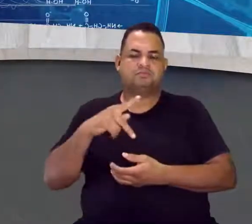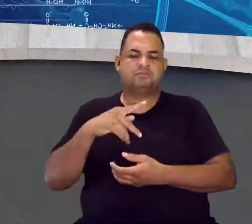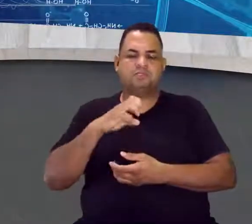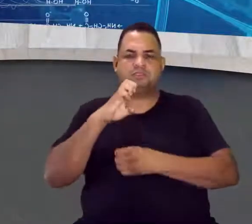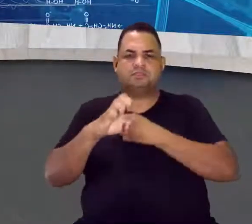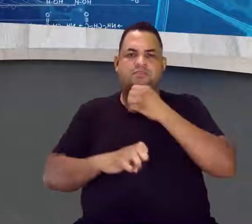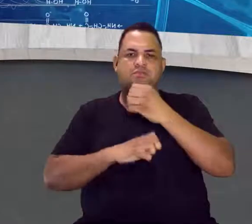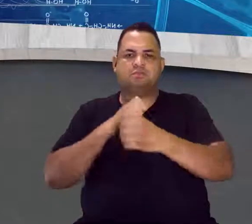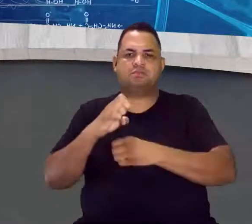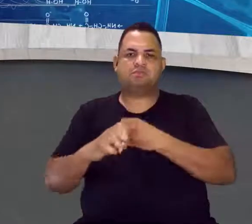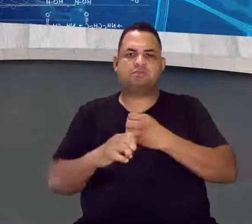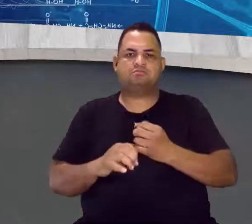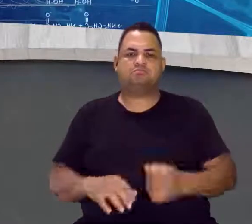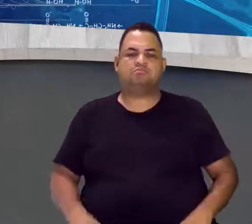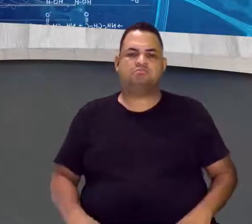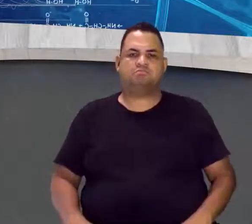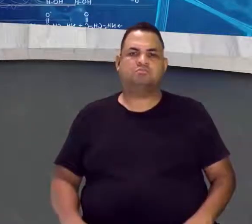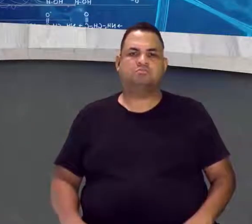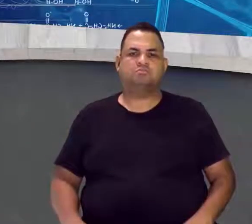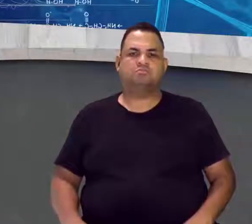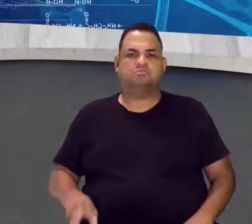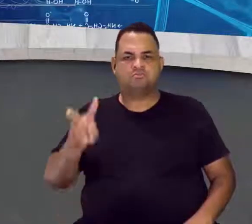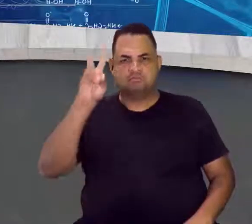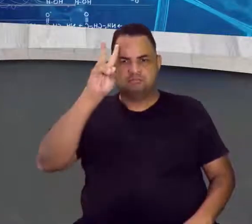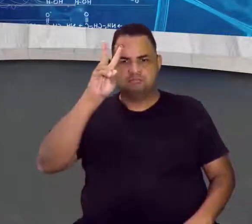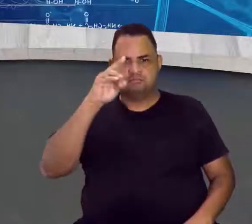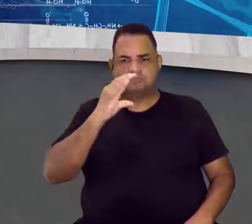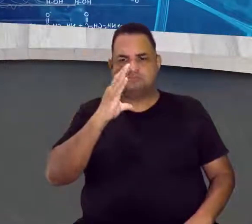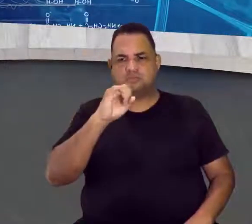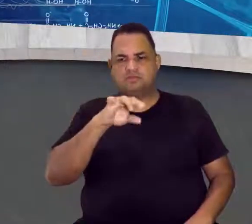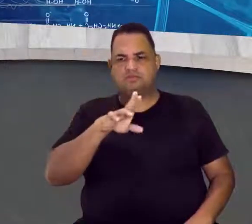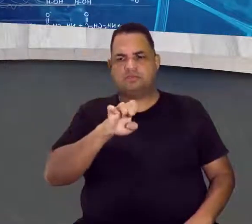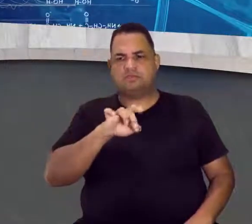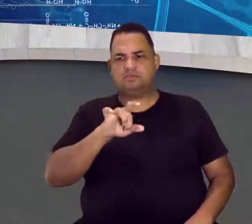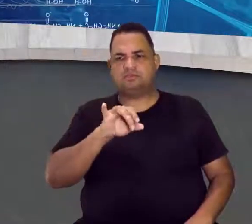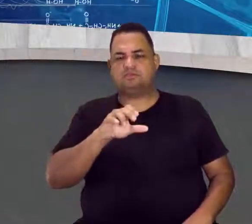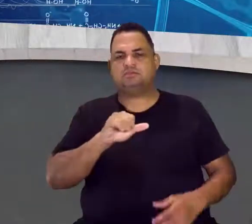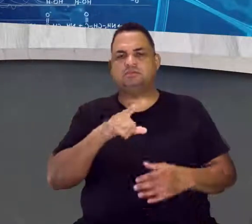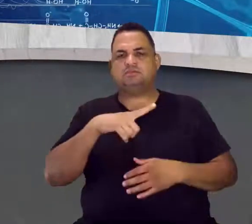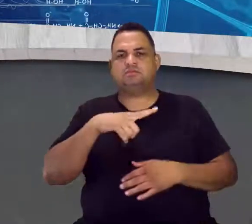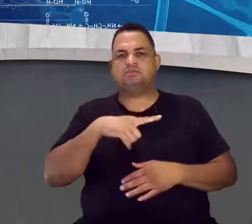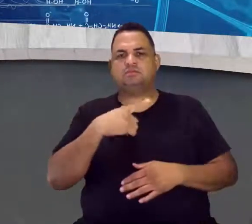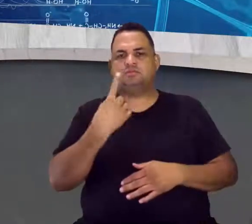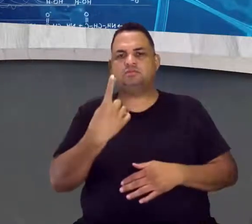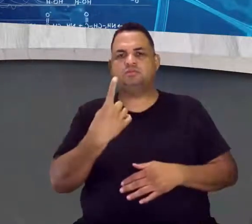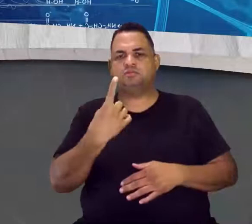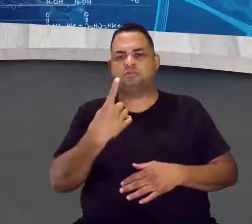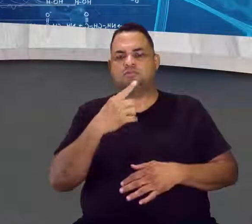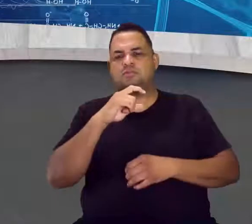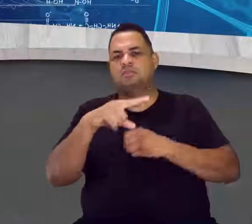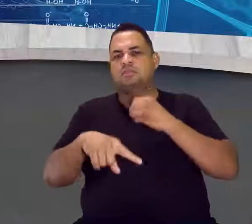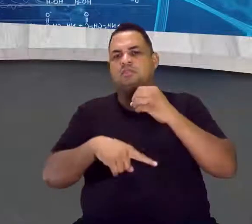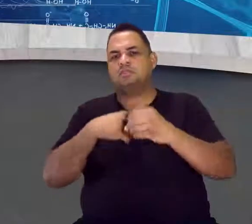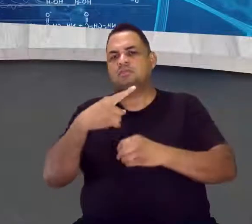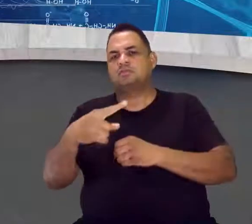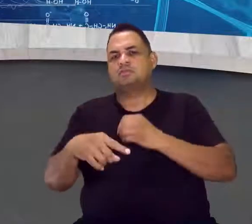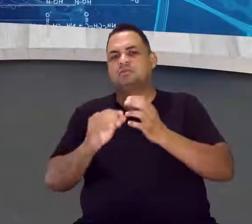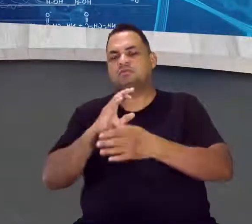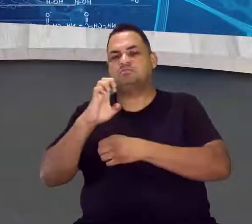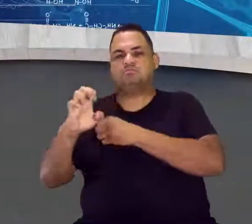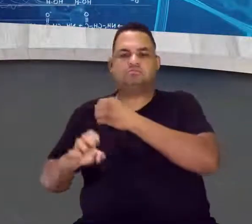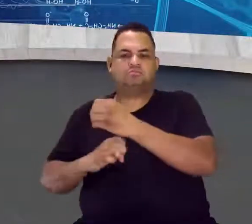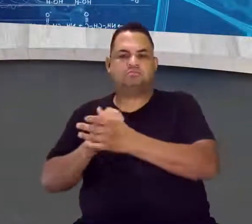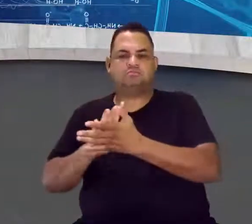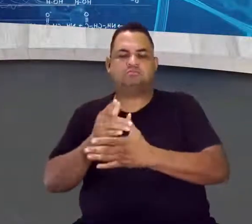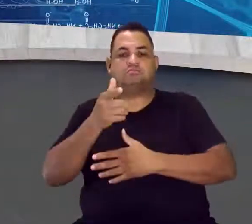sendo compartilhados. Lembra que quando é ligação covalente, a gente entra um átomo com seu elétron e o outro